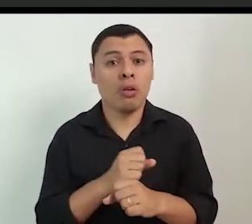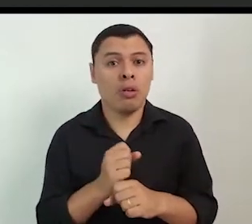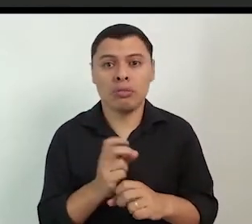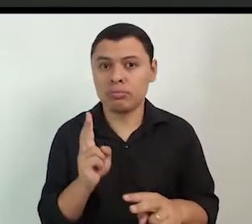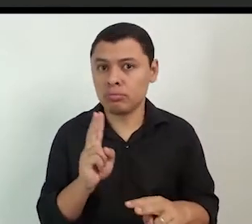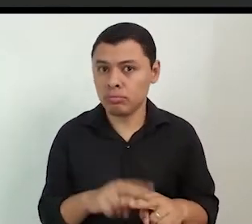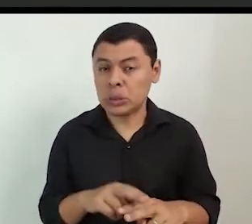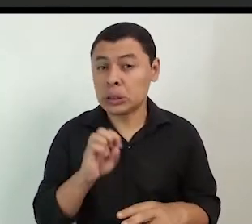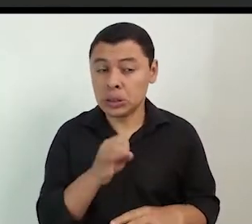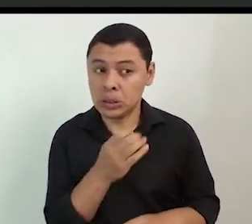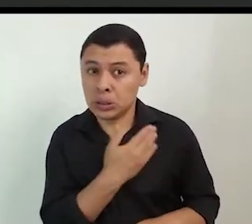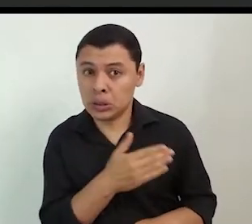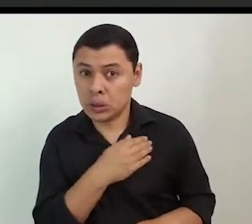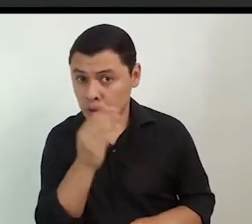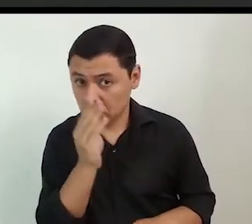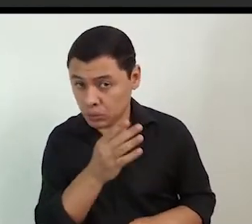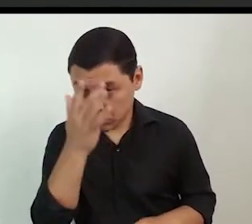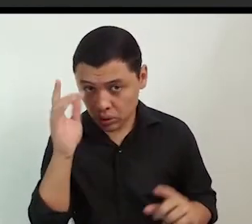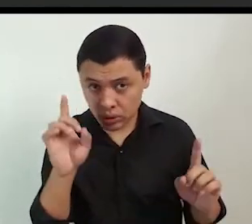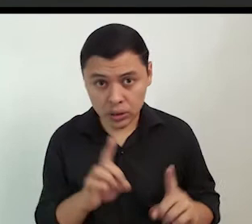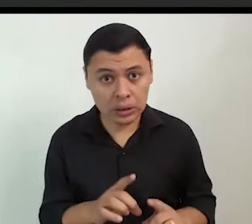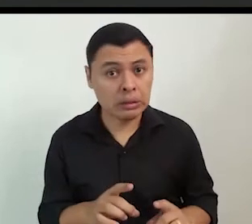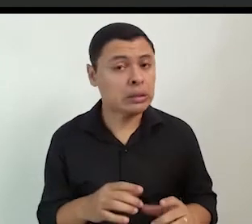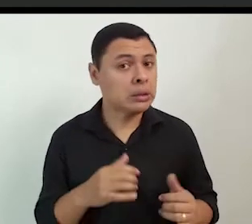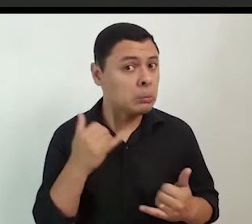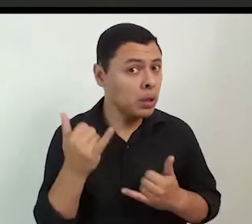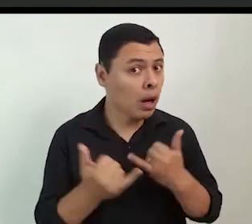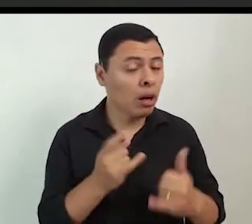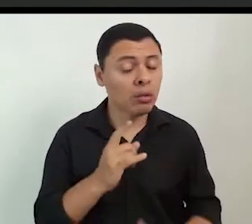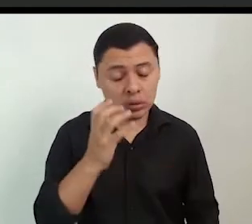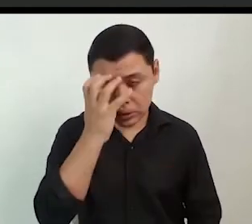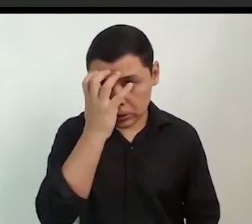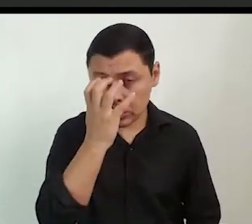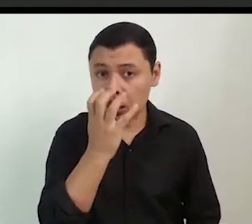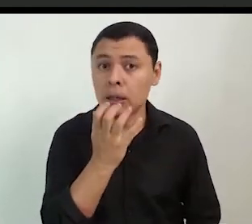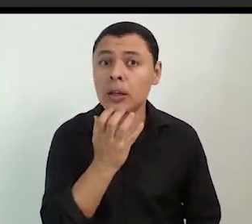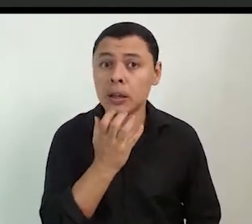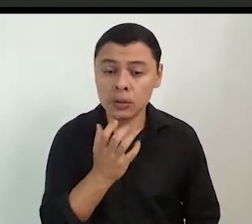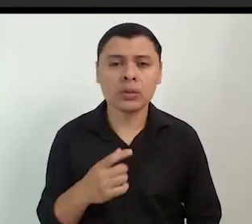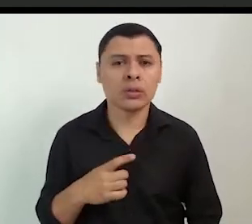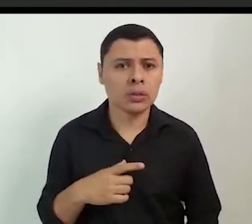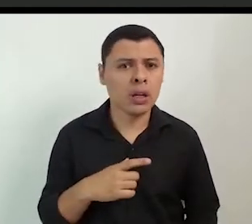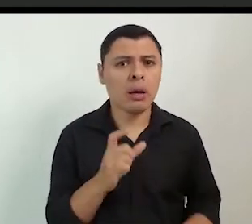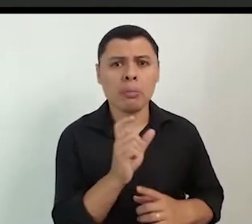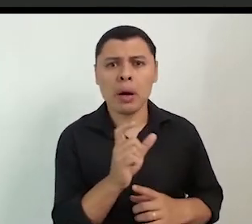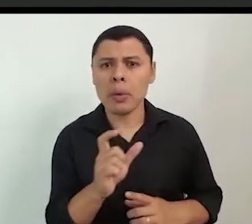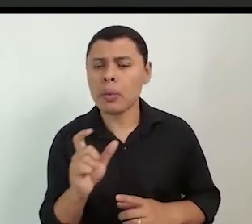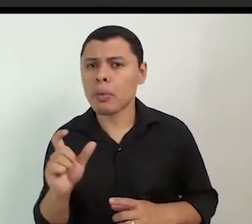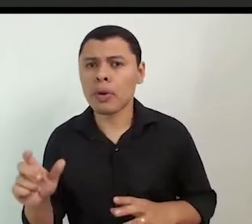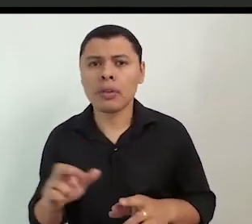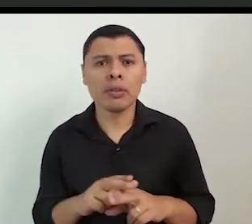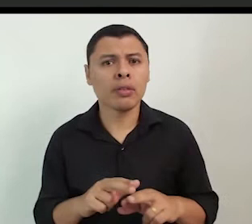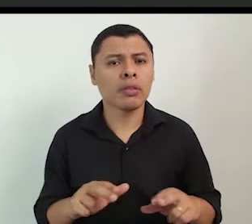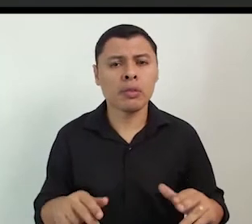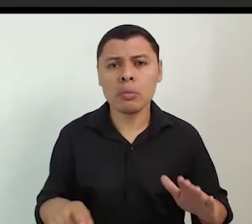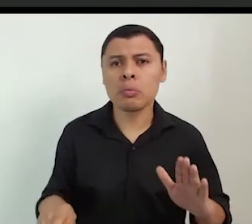é uma brincadeira, isso é bem sério, e existem vários termos, vários vocabulários que a gente utiliza